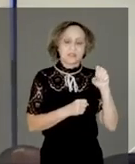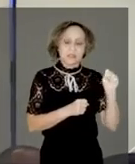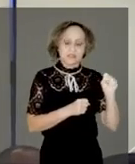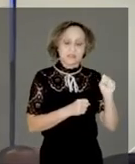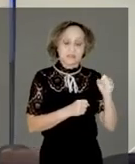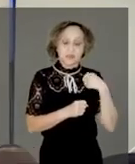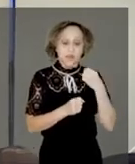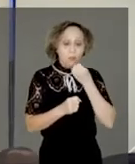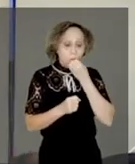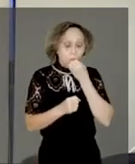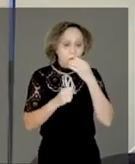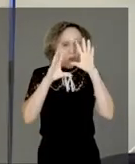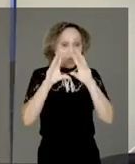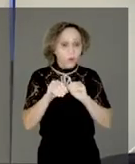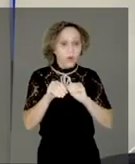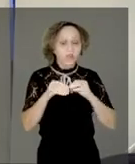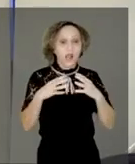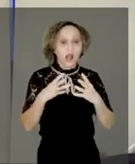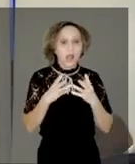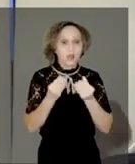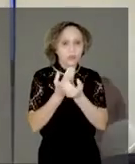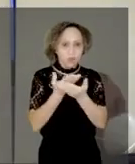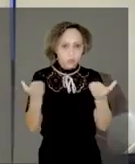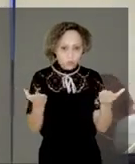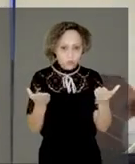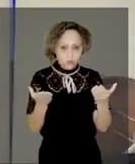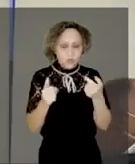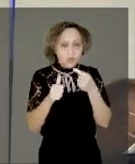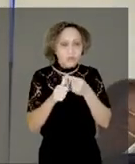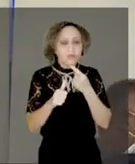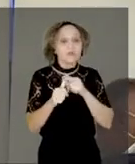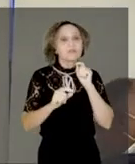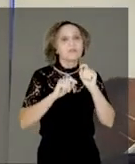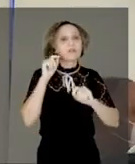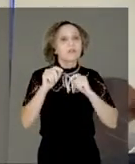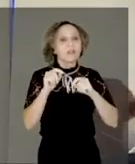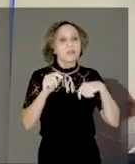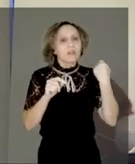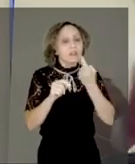pandemia e, infelizmente, e pedir silêncio para as pessoas também,